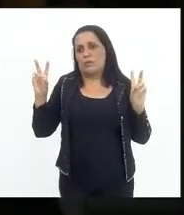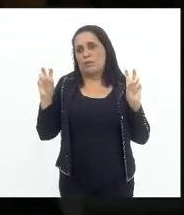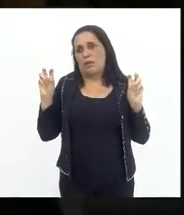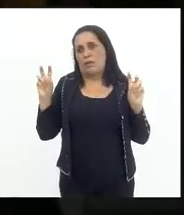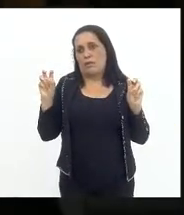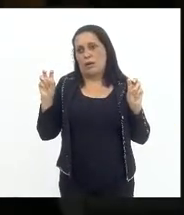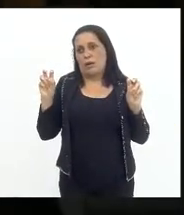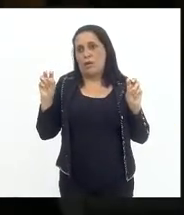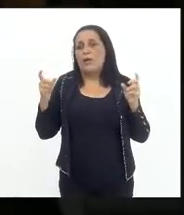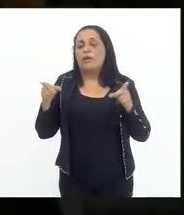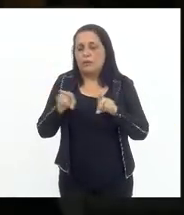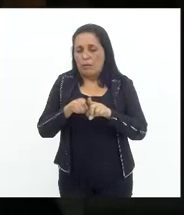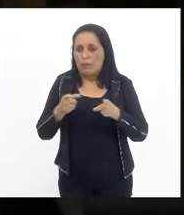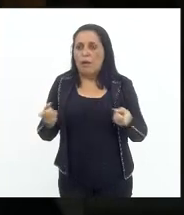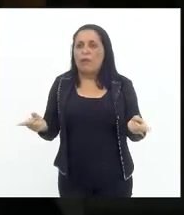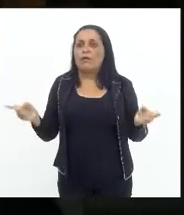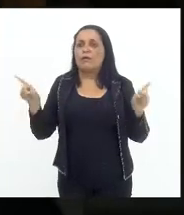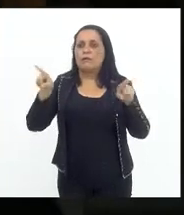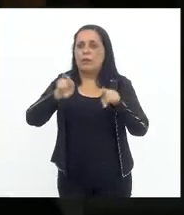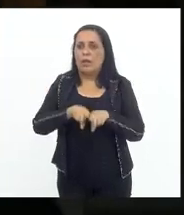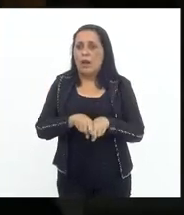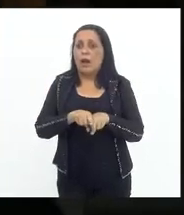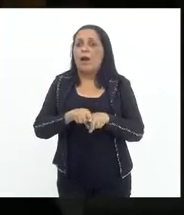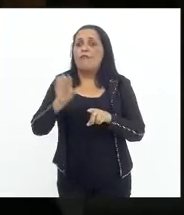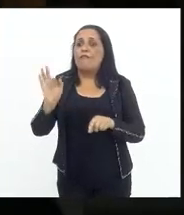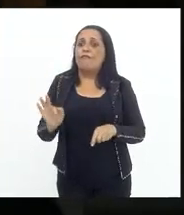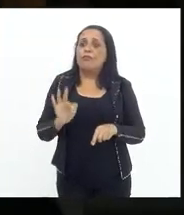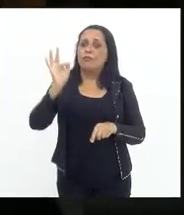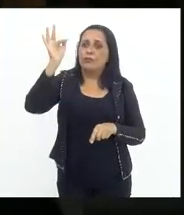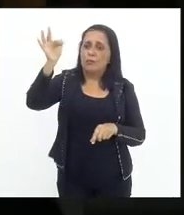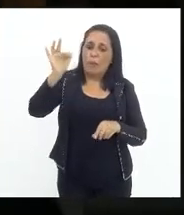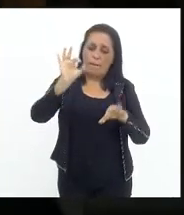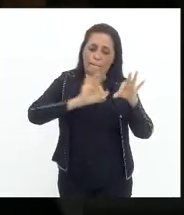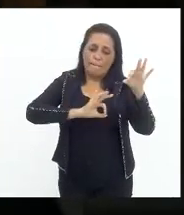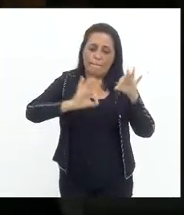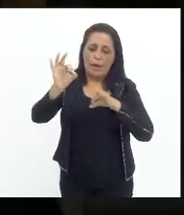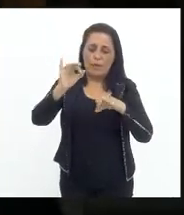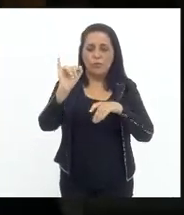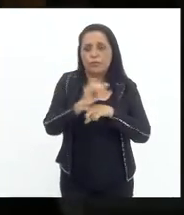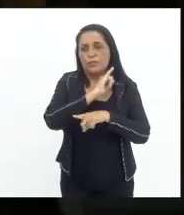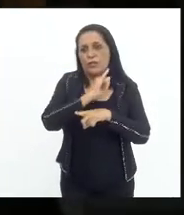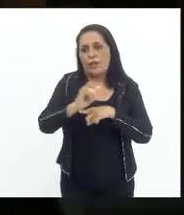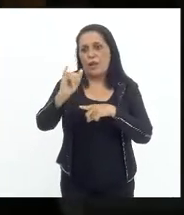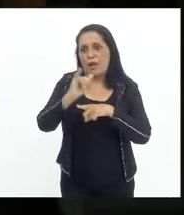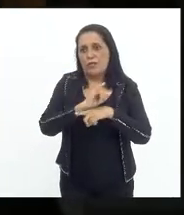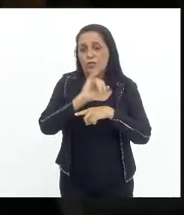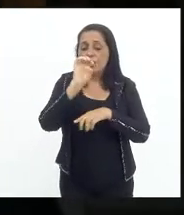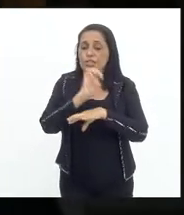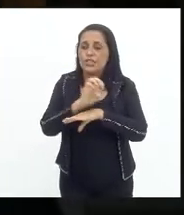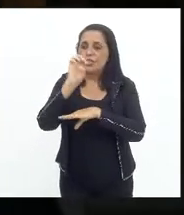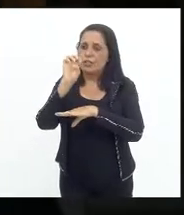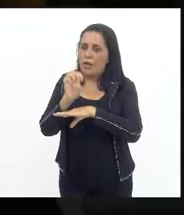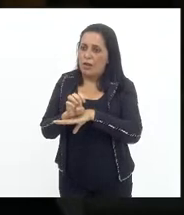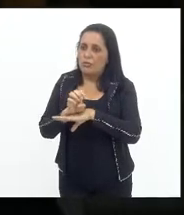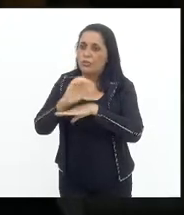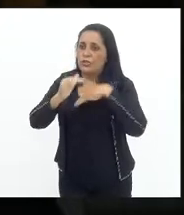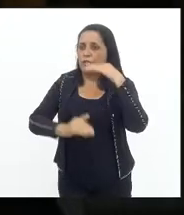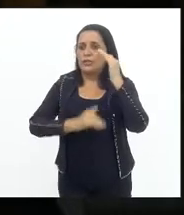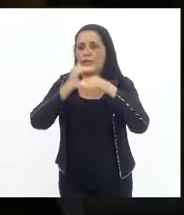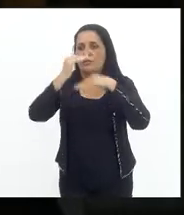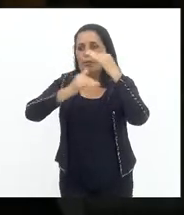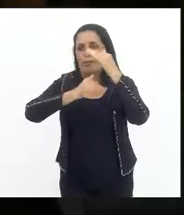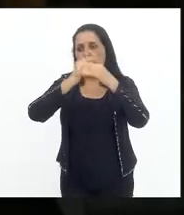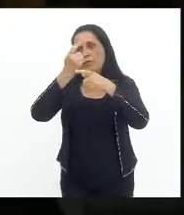passar a integrar futuramente um plano estratégico de Estado de